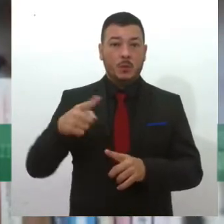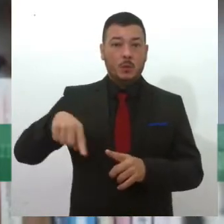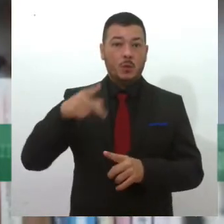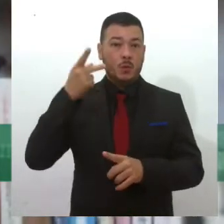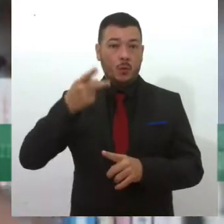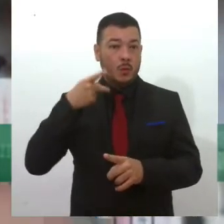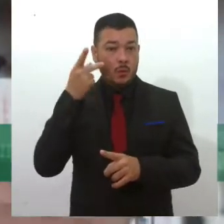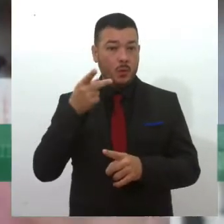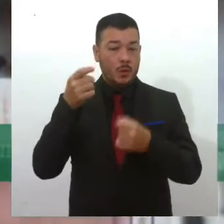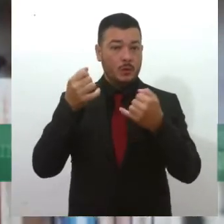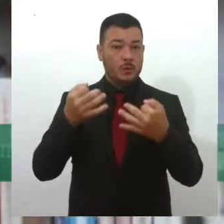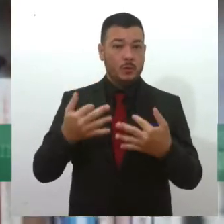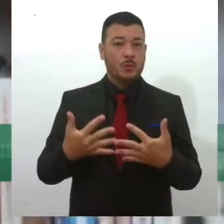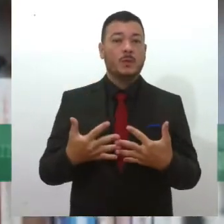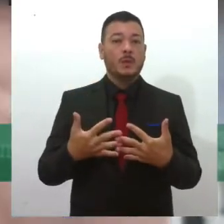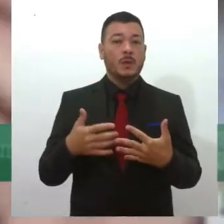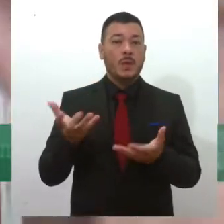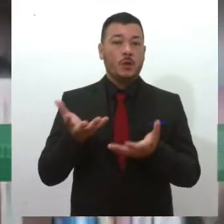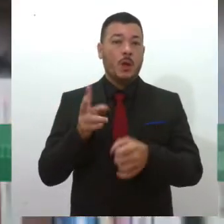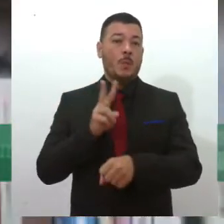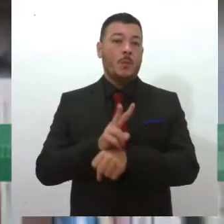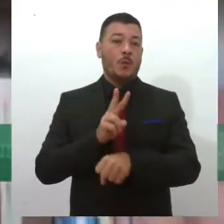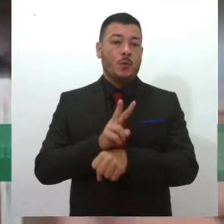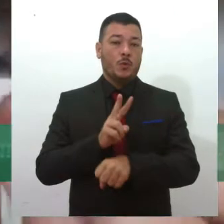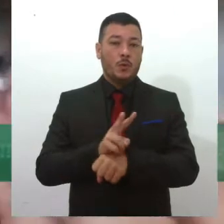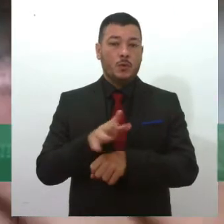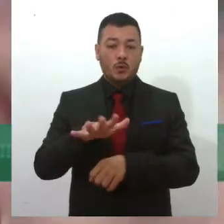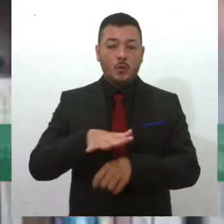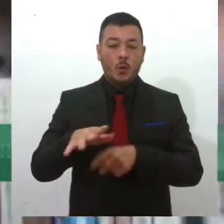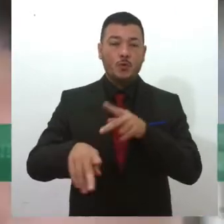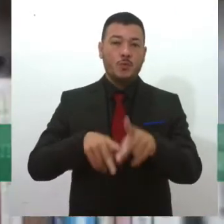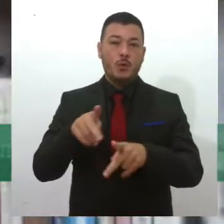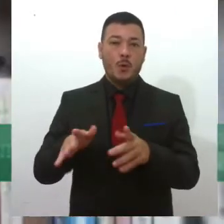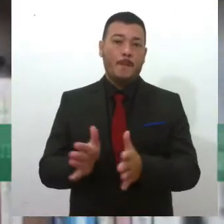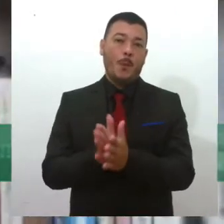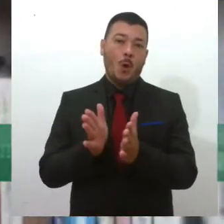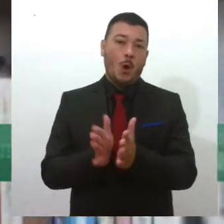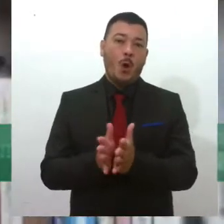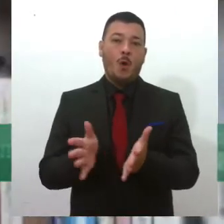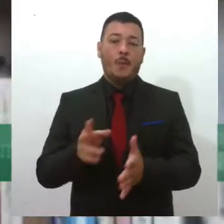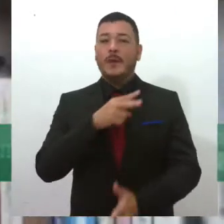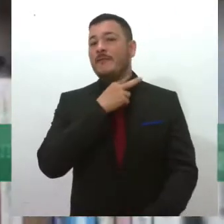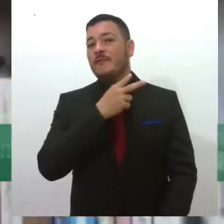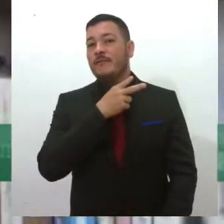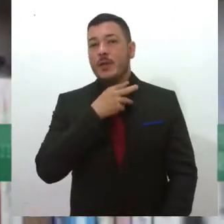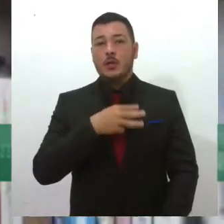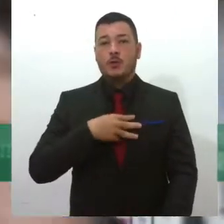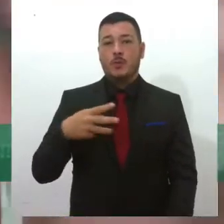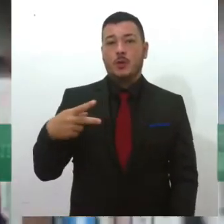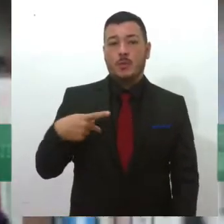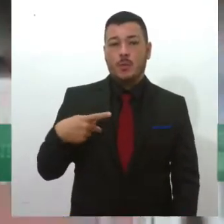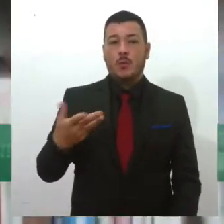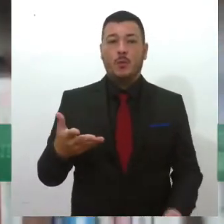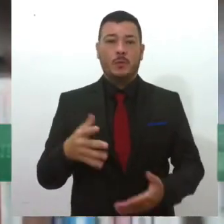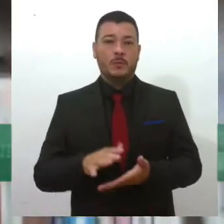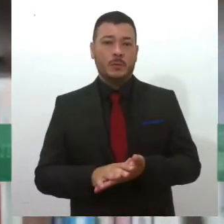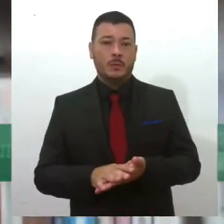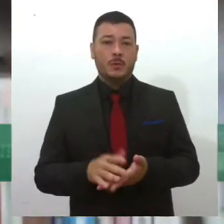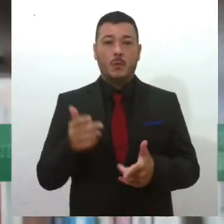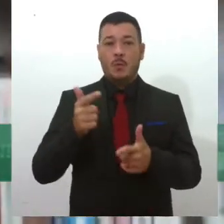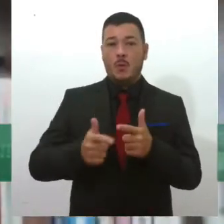que eles querem proteger aqueles pobres vítimas do Ministério Público, algoz